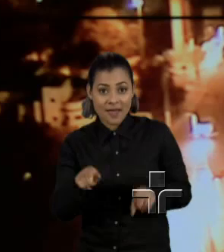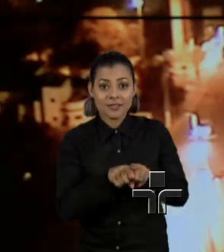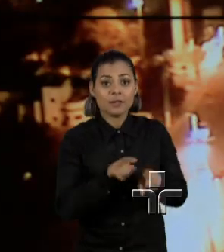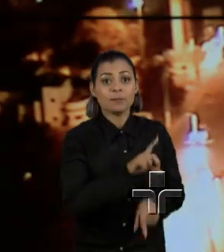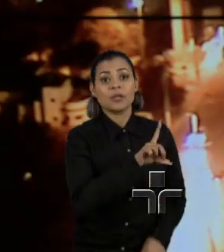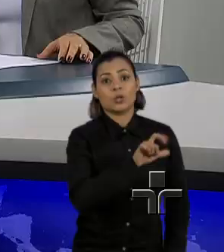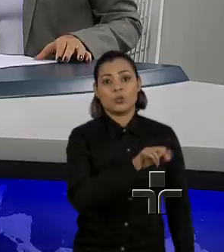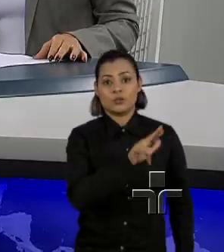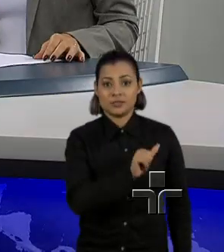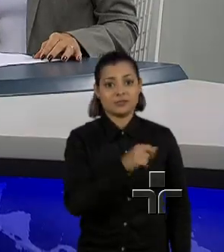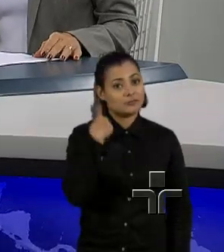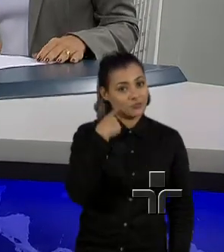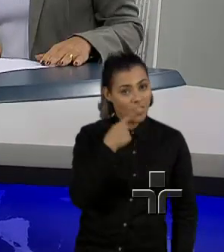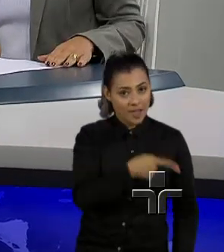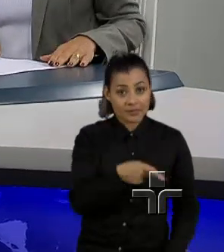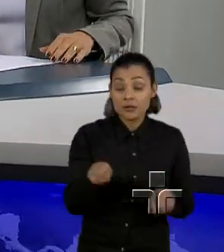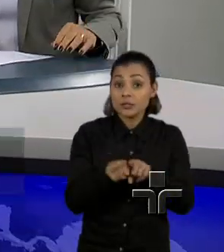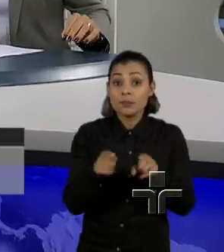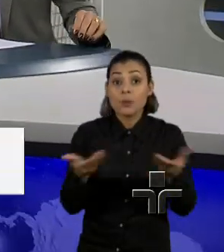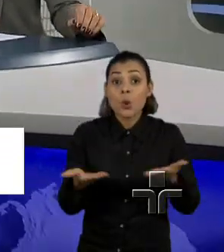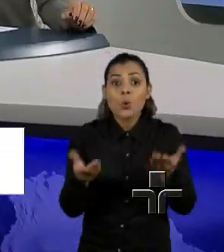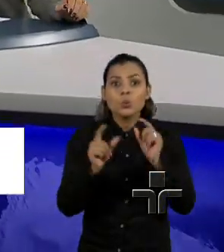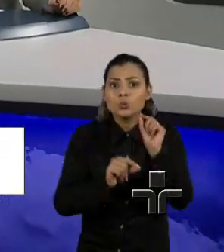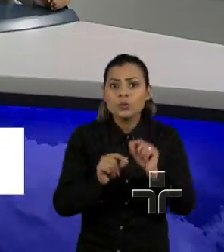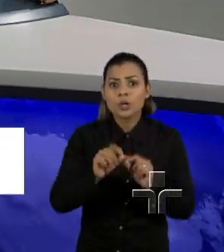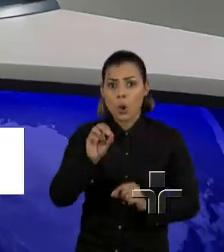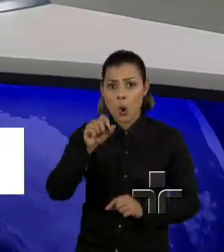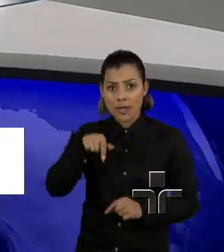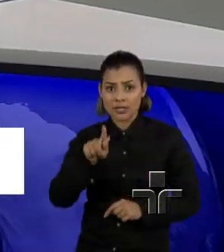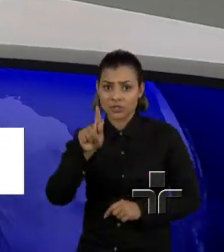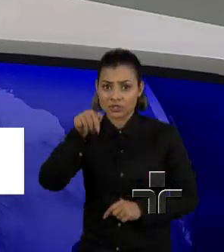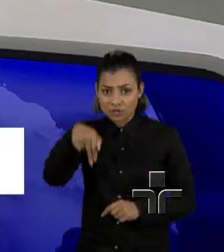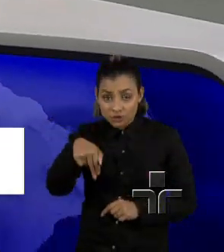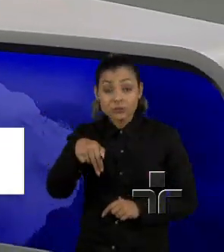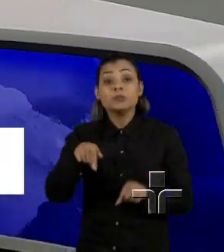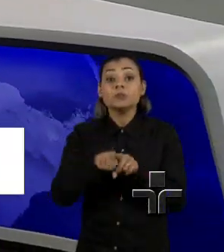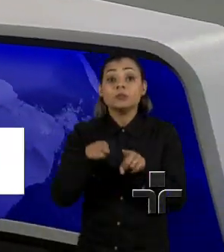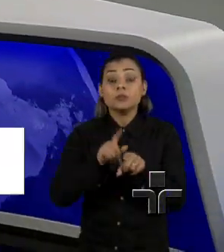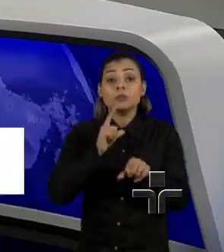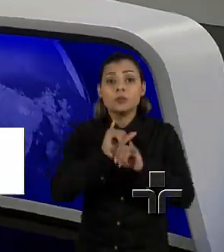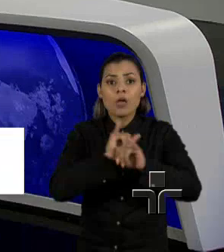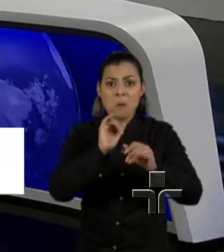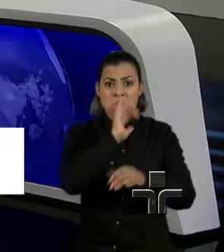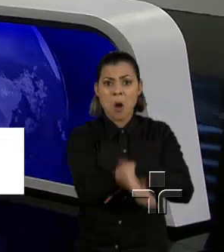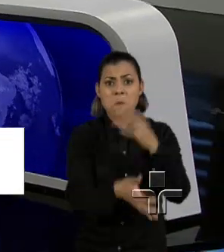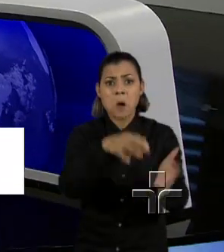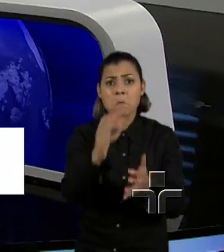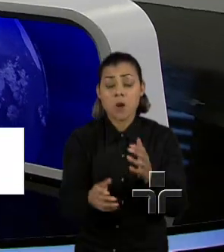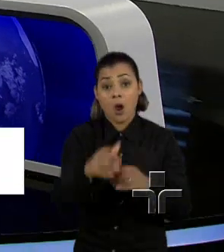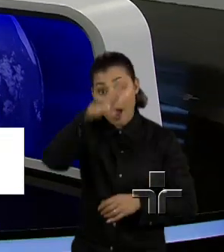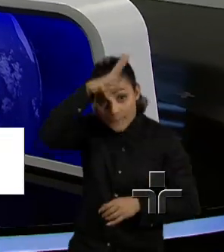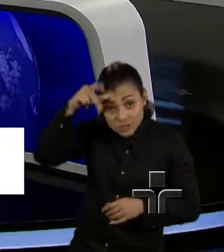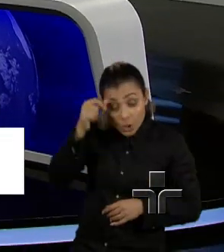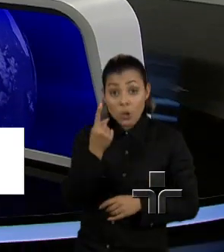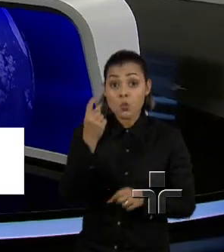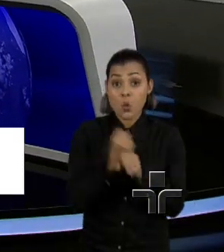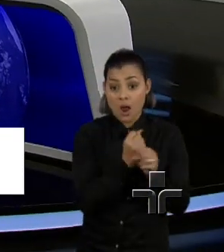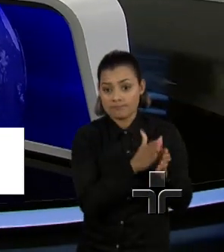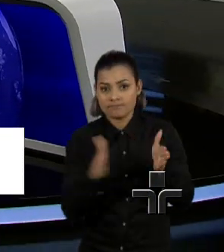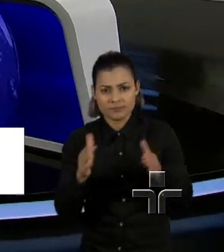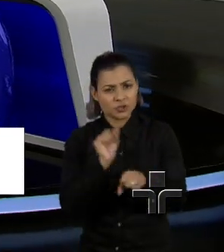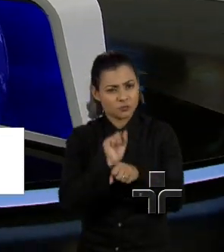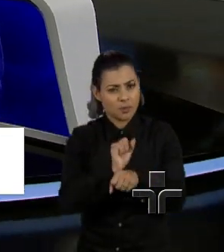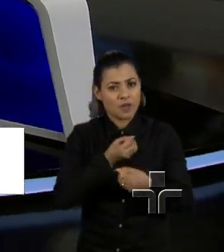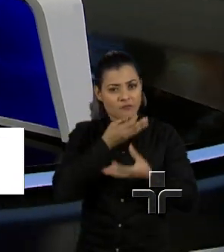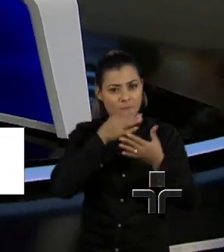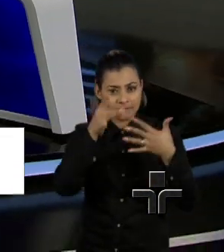Najib Eluf. E ainda, levantamento de ONG indica crescimento de 15% do desmatamento na Amazônia em um ano. Aguarde que a gente